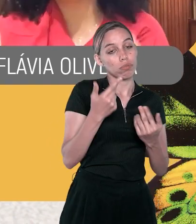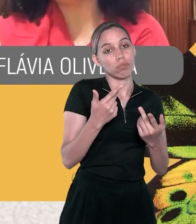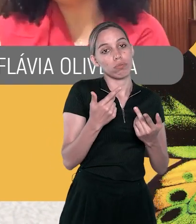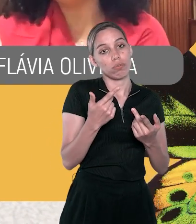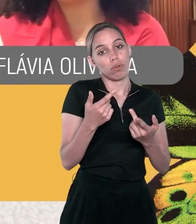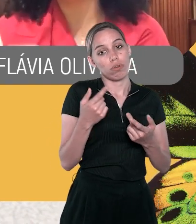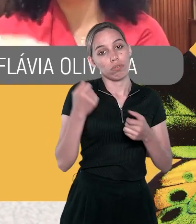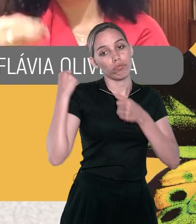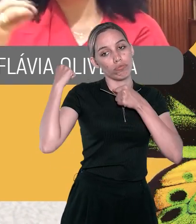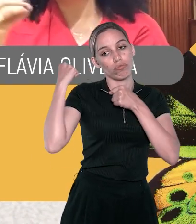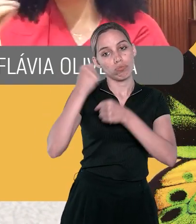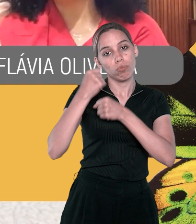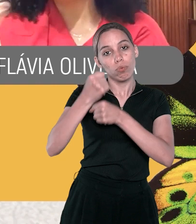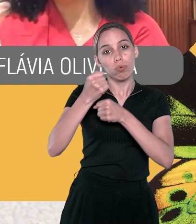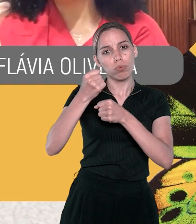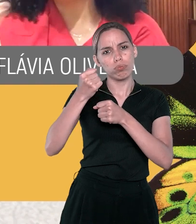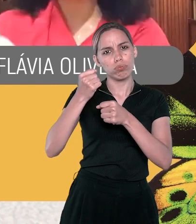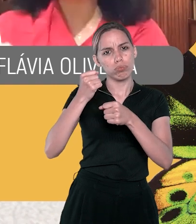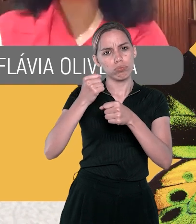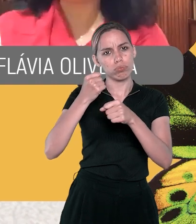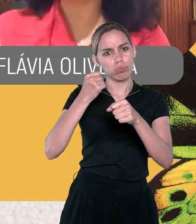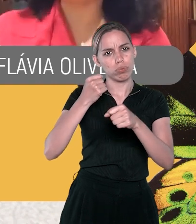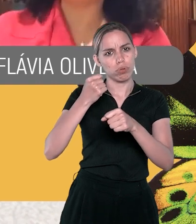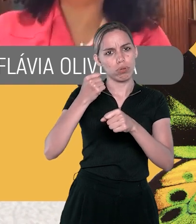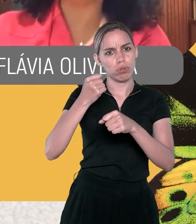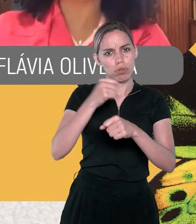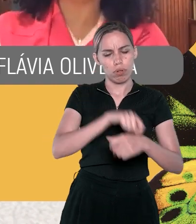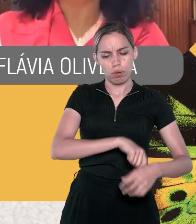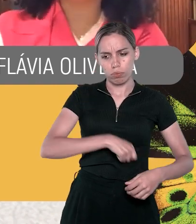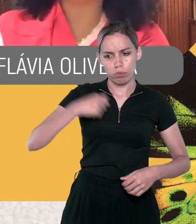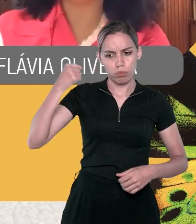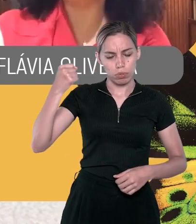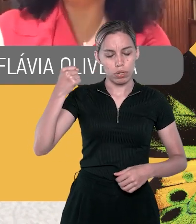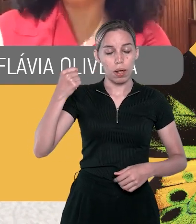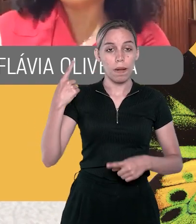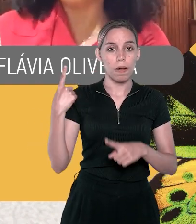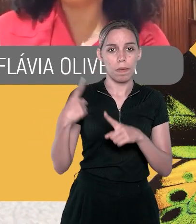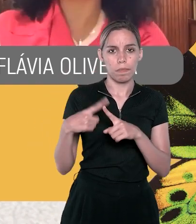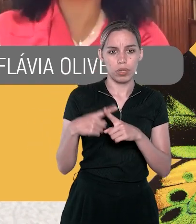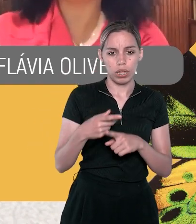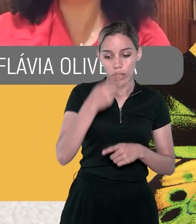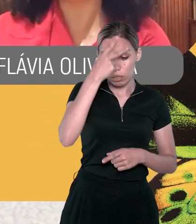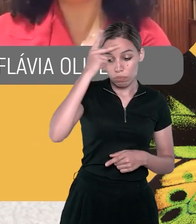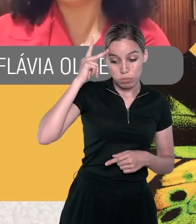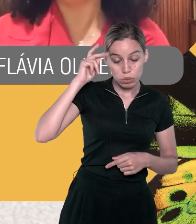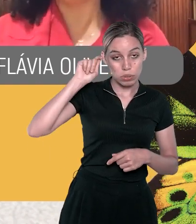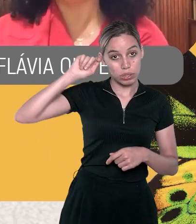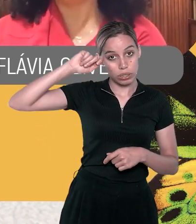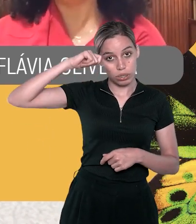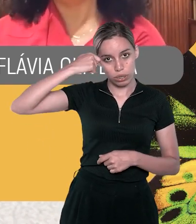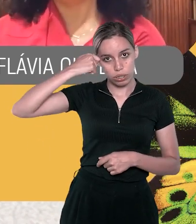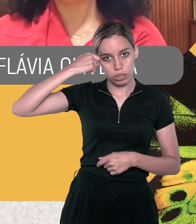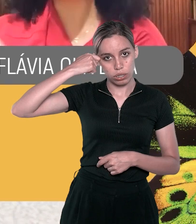Esse protagonismo dos negros, esse protagonismo de territórios do